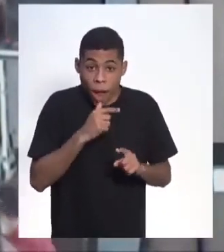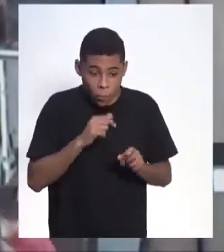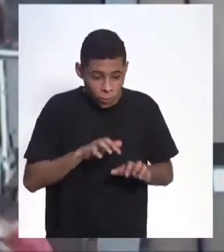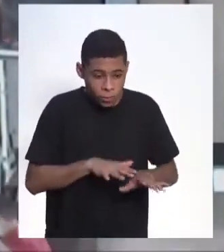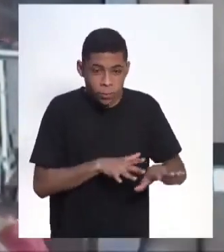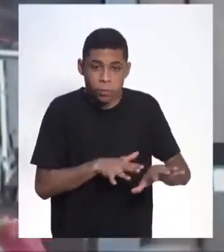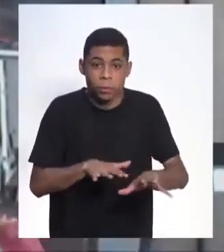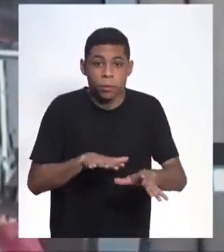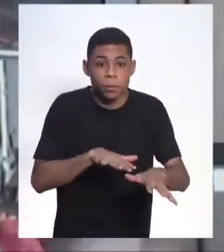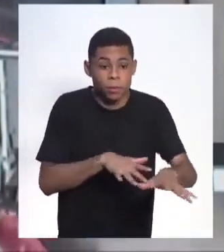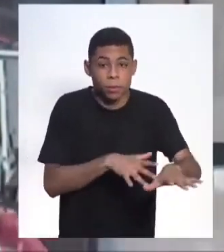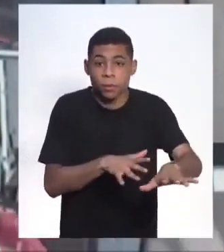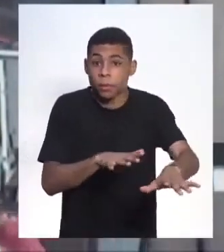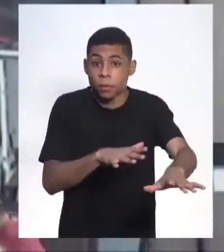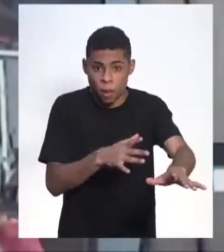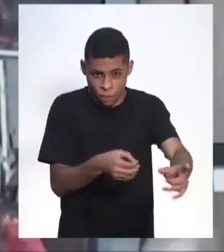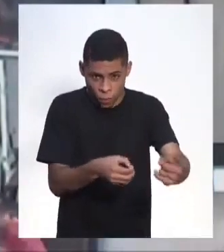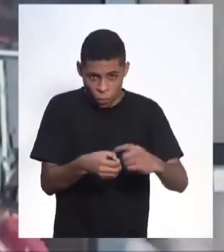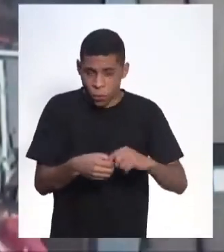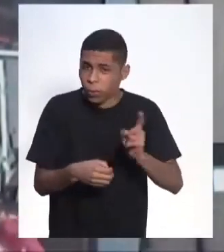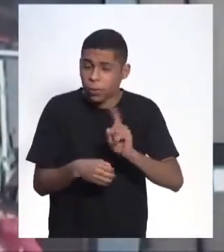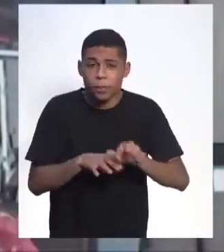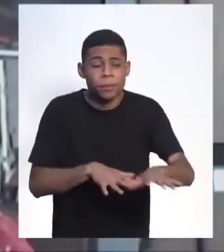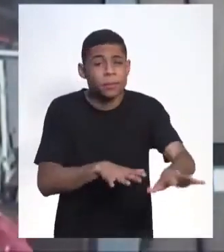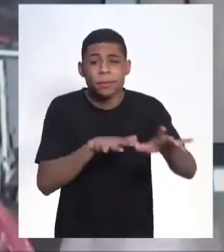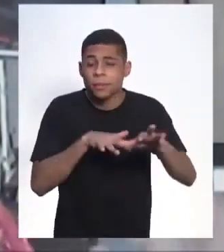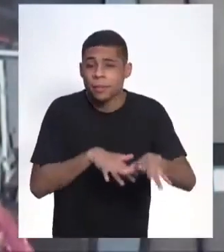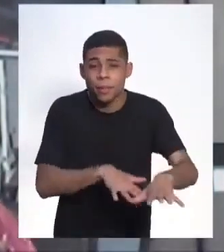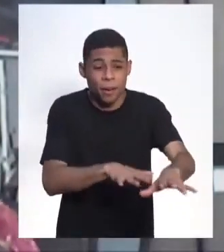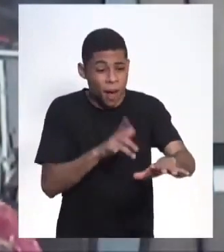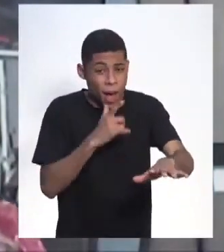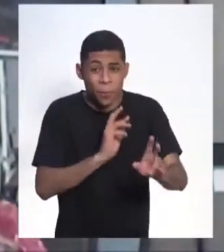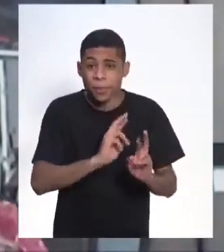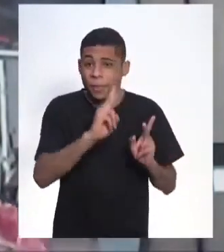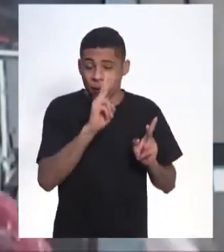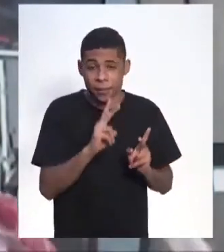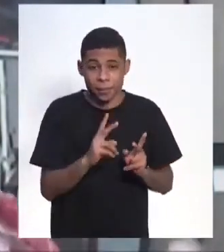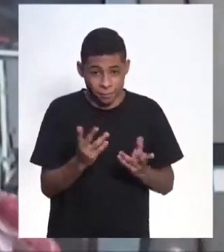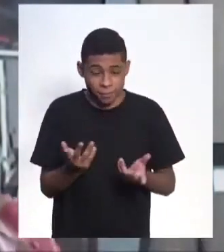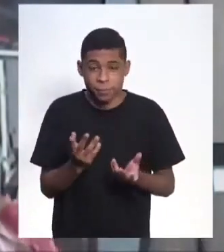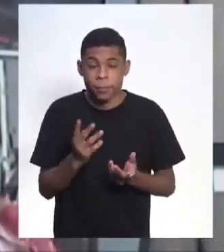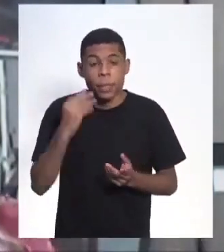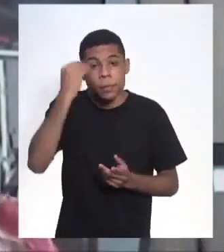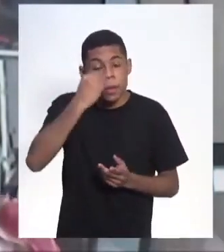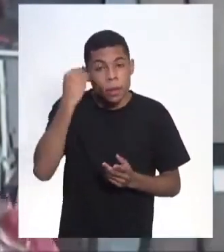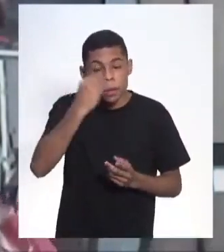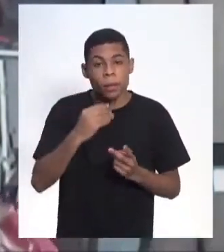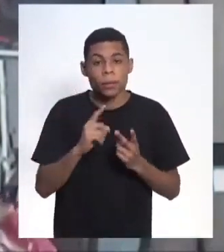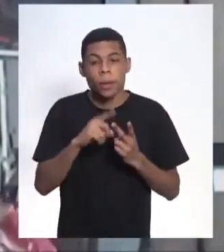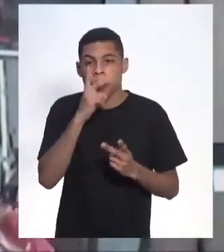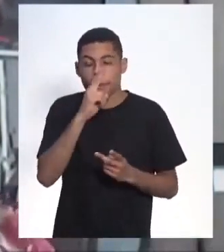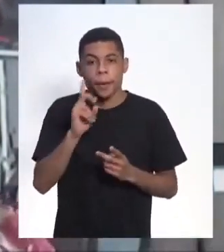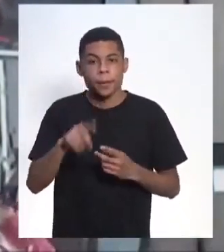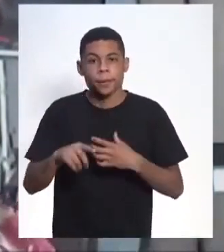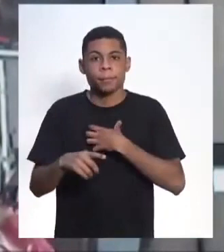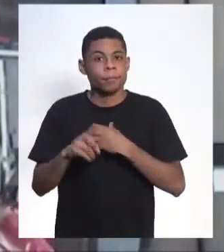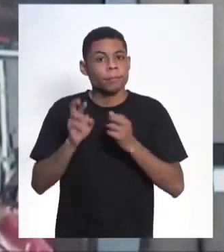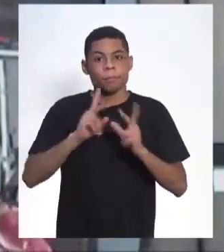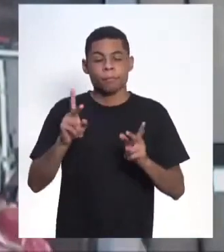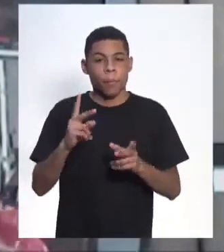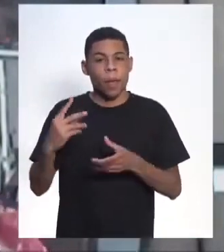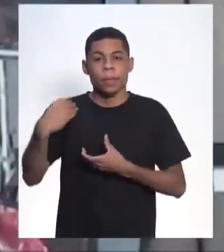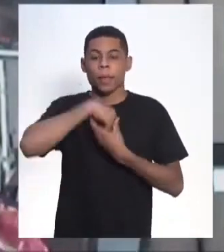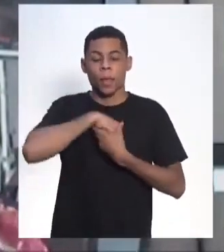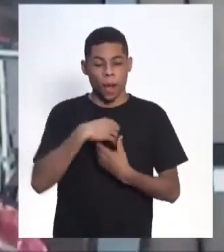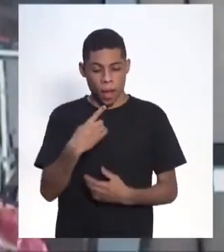passaram, e porque o homem e essa mulher também não será mais a mesma, porque a experiência ela imprime na gente,